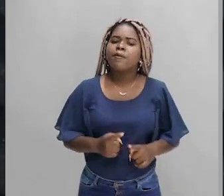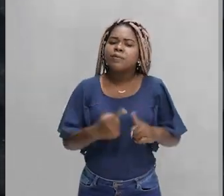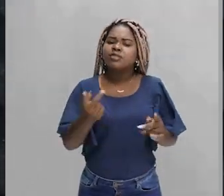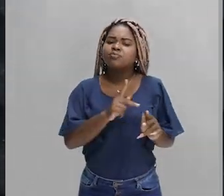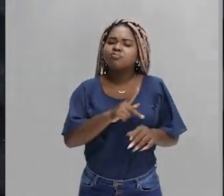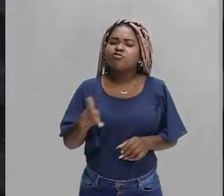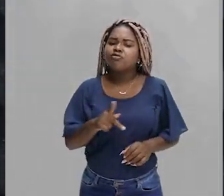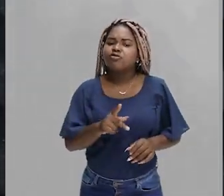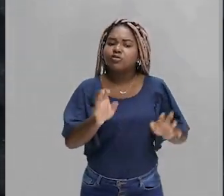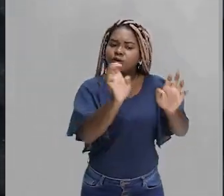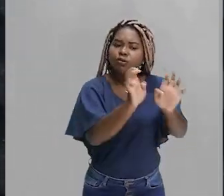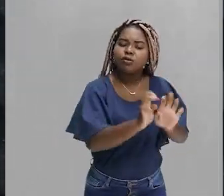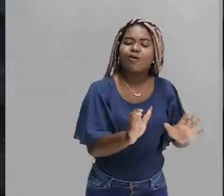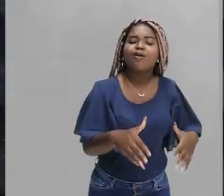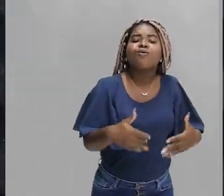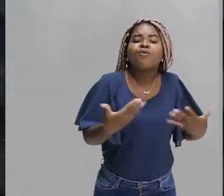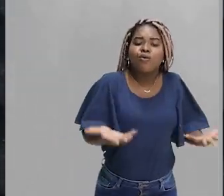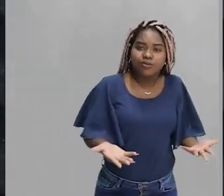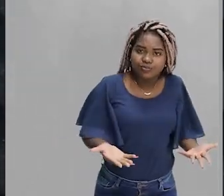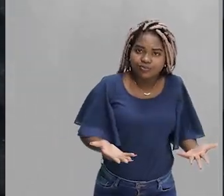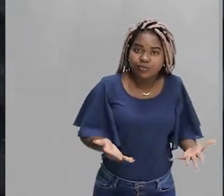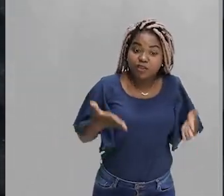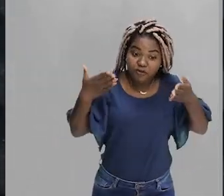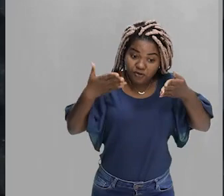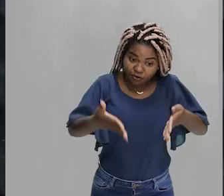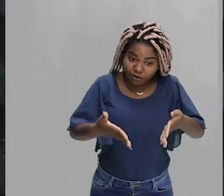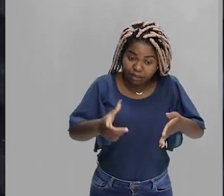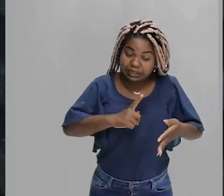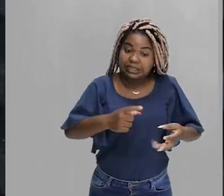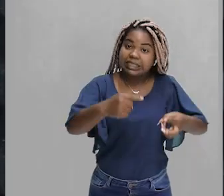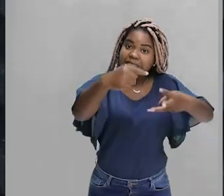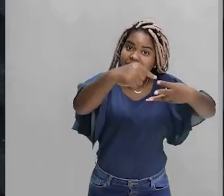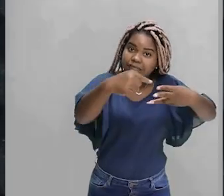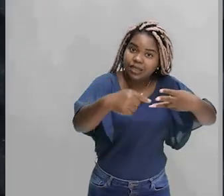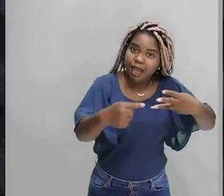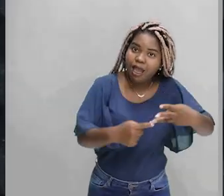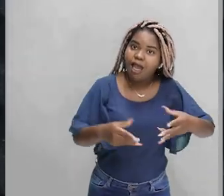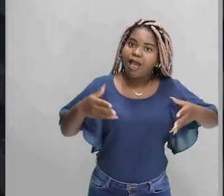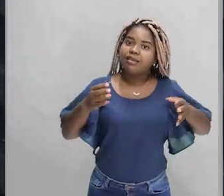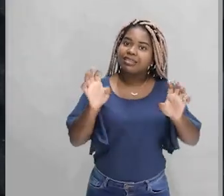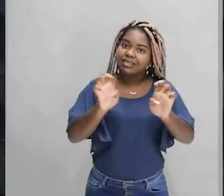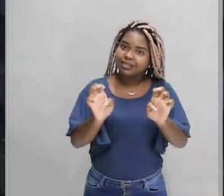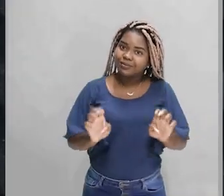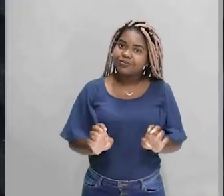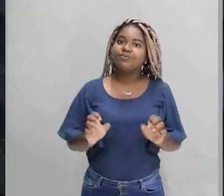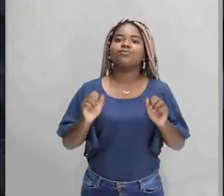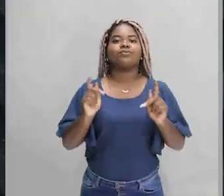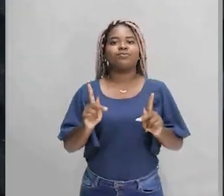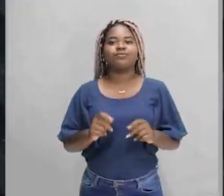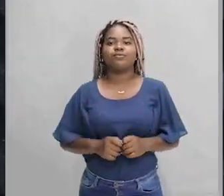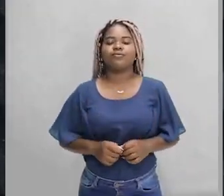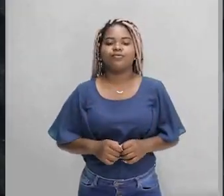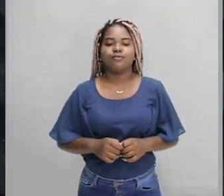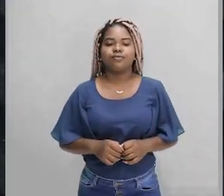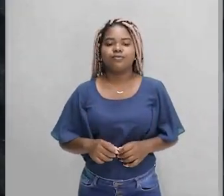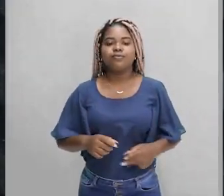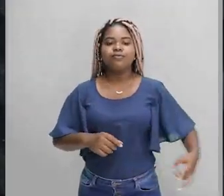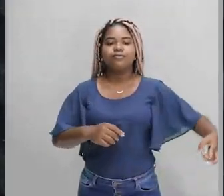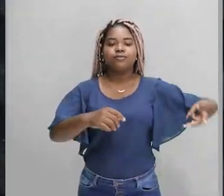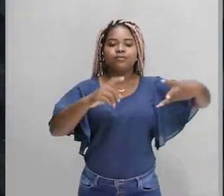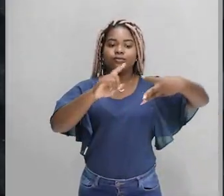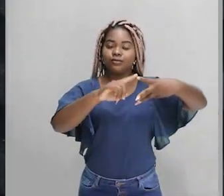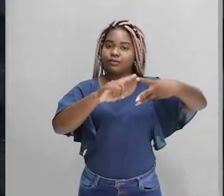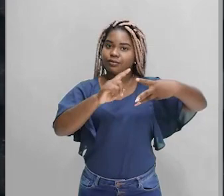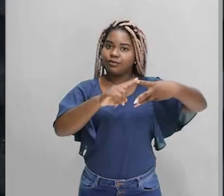geológicas? Foca agora, respira, ó. Existem 3 estruturas geológicas, tá? Que são os